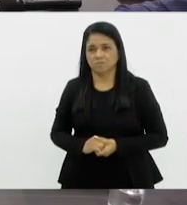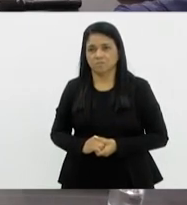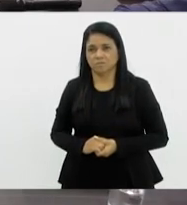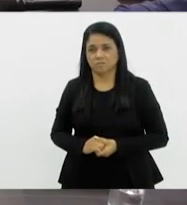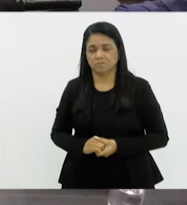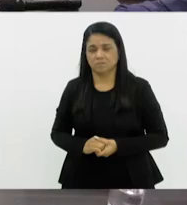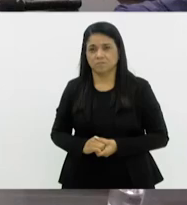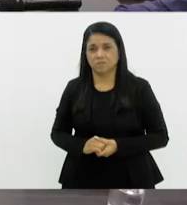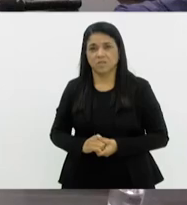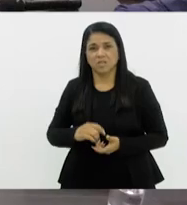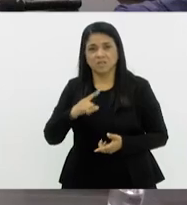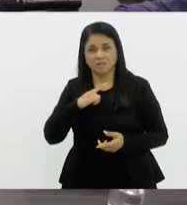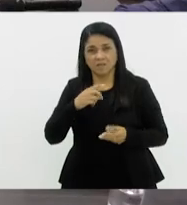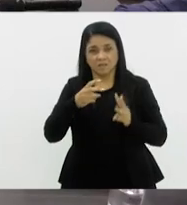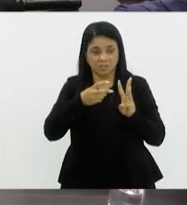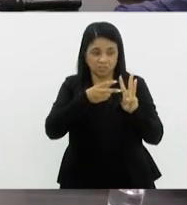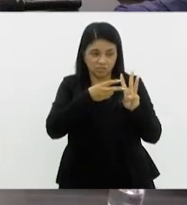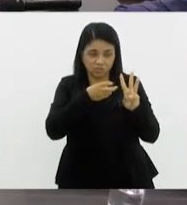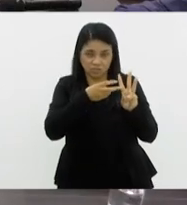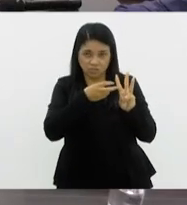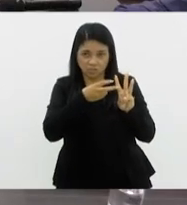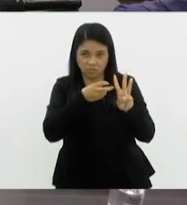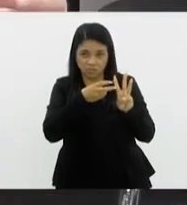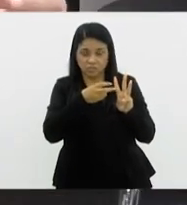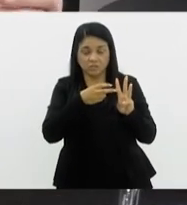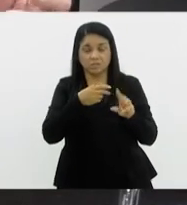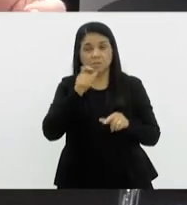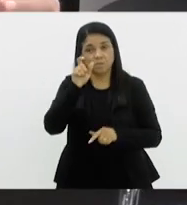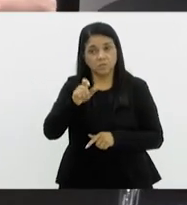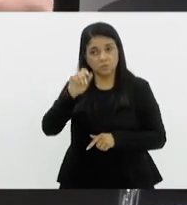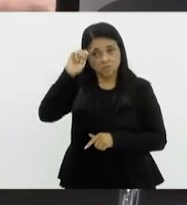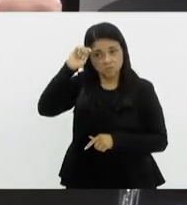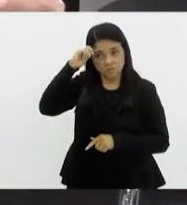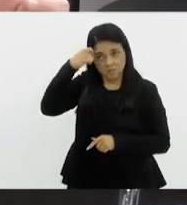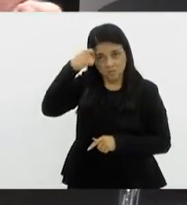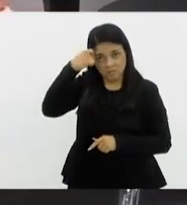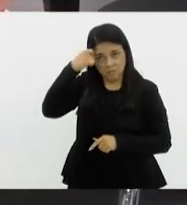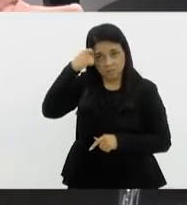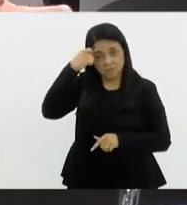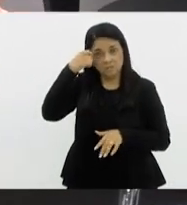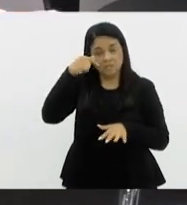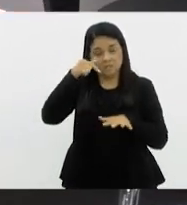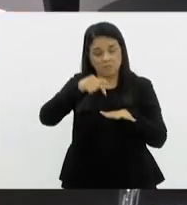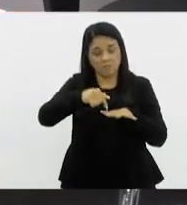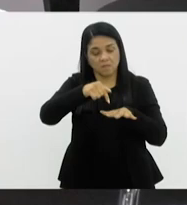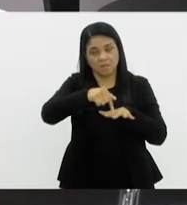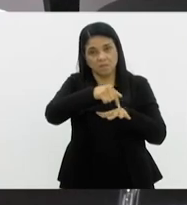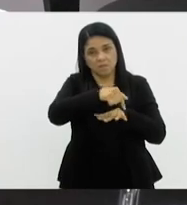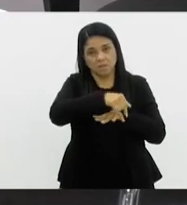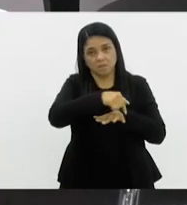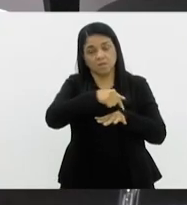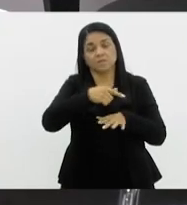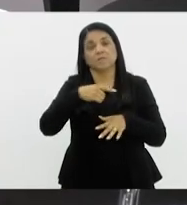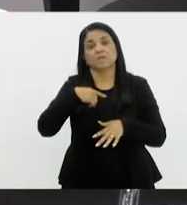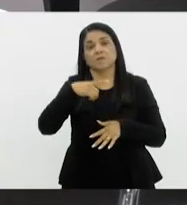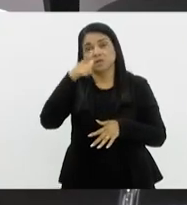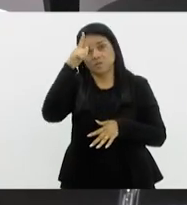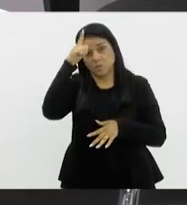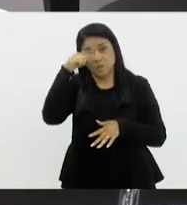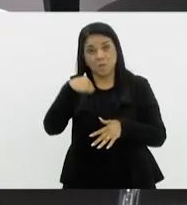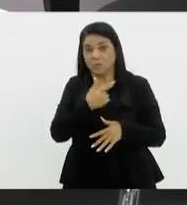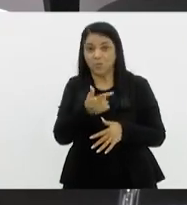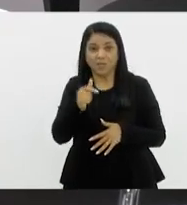Aqui tem indígenas, pessoas negras, indígenas e quilombolas. Mas não tem, por exemplo, a mulher.